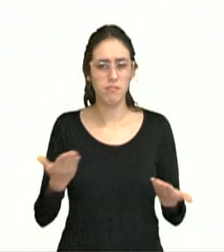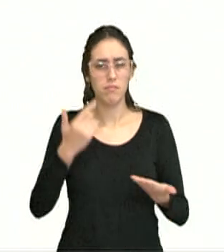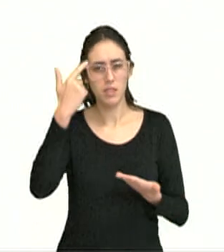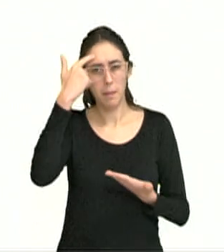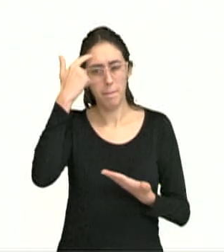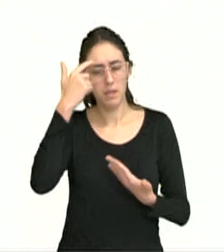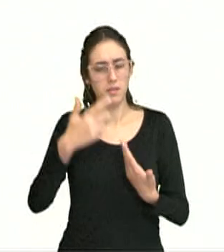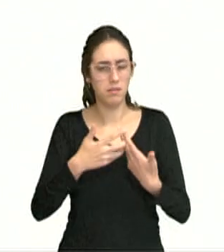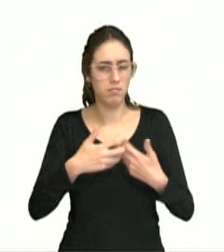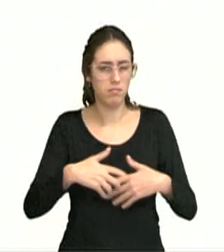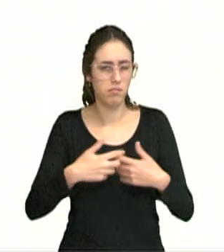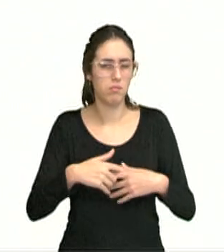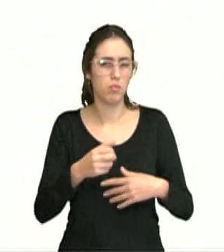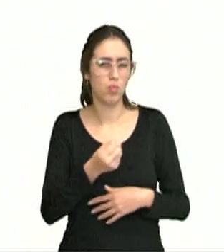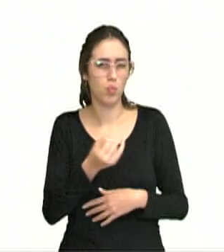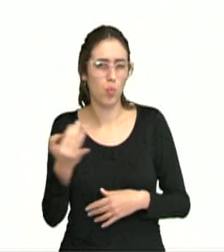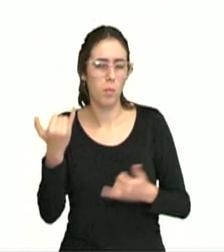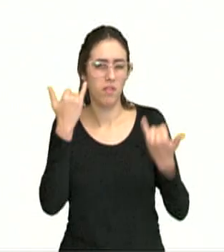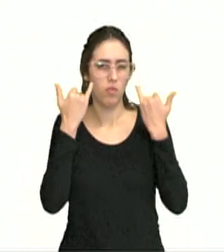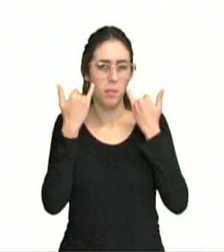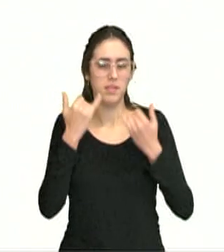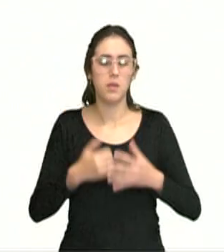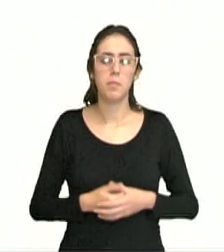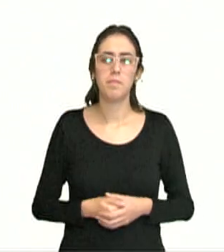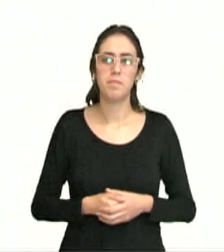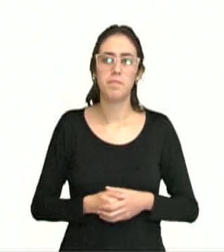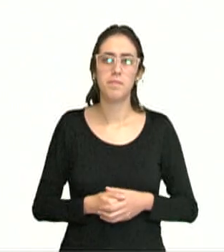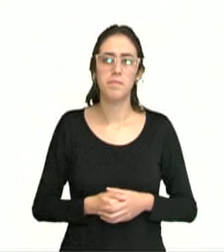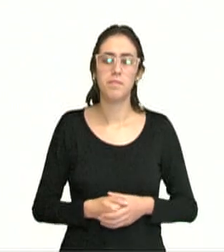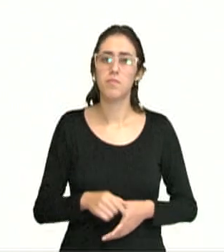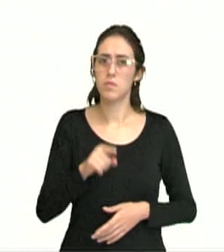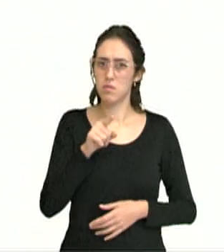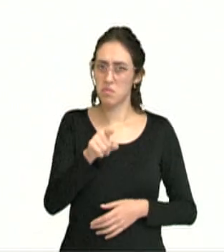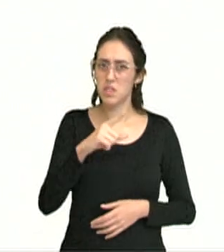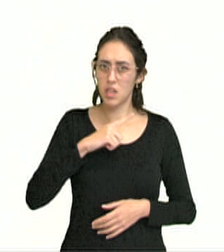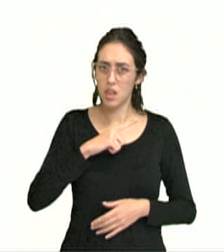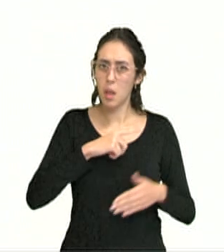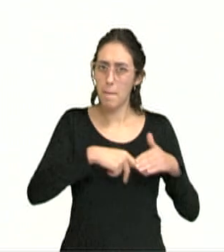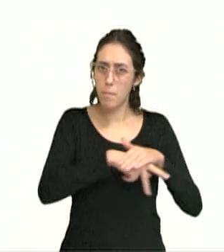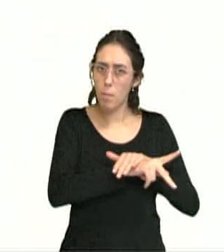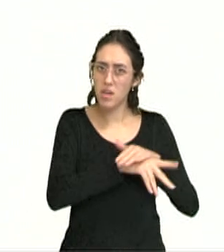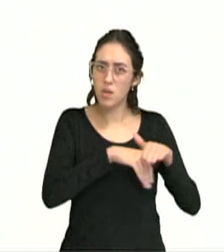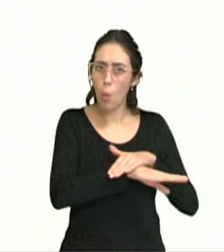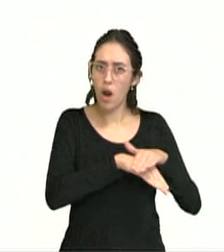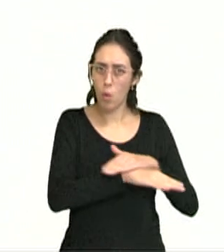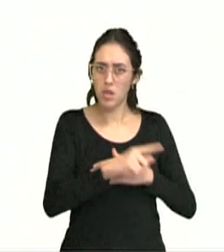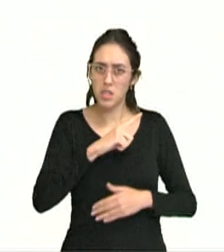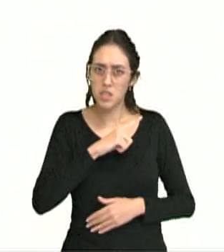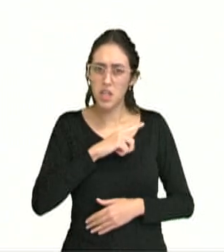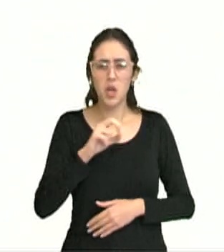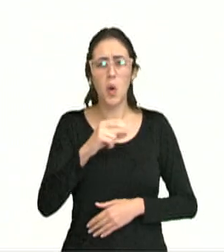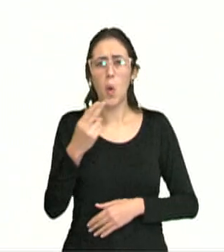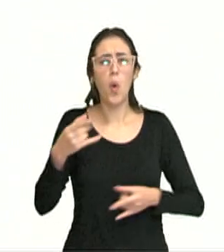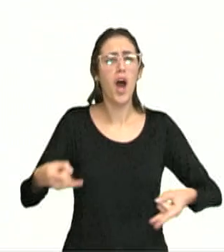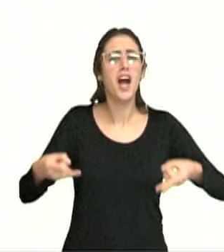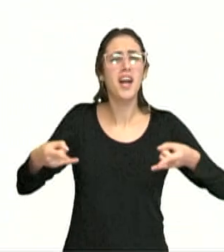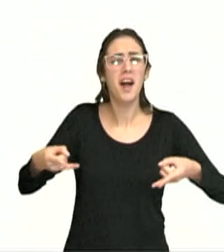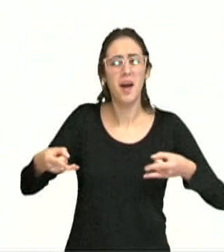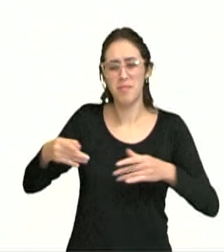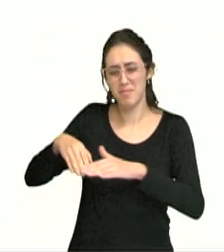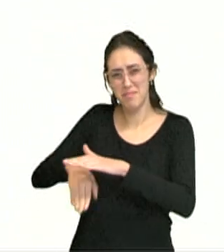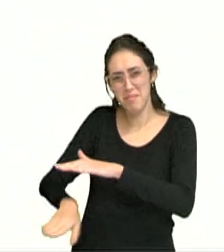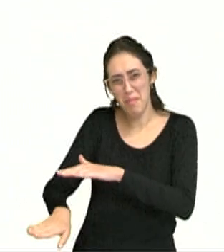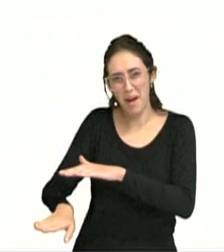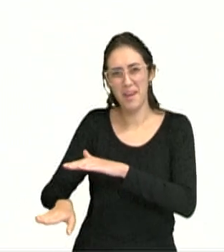algumas coisas a respeito disso. Você faz algum tipo de poupança, guarda dinheiro, nem que seja embaixo do colchão, como os